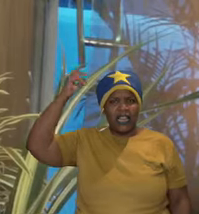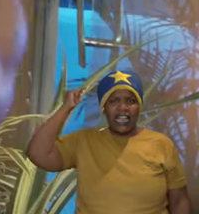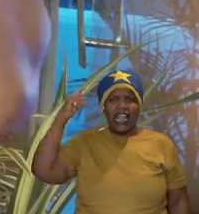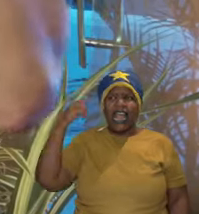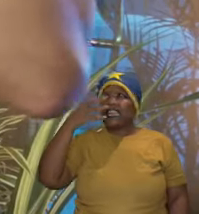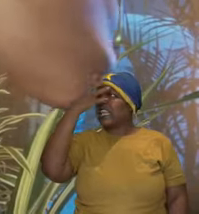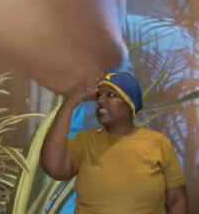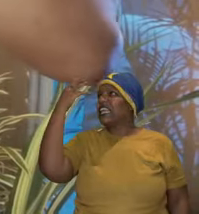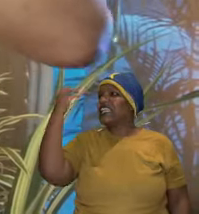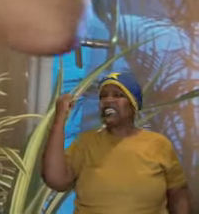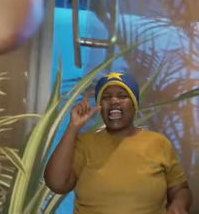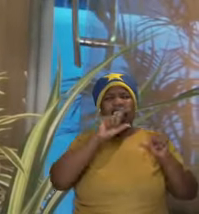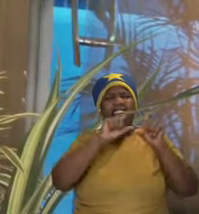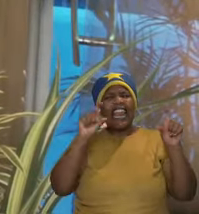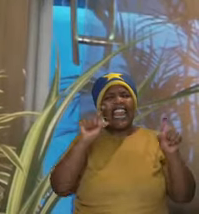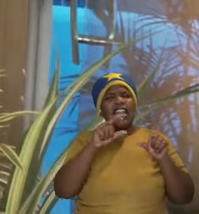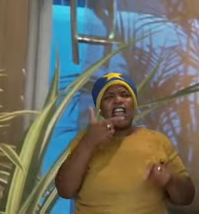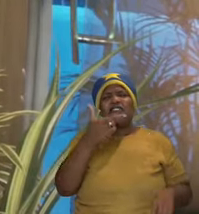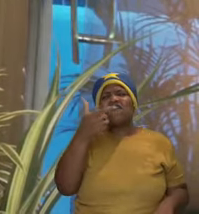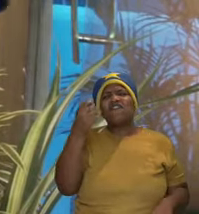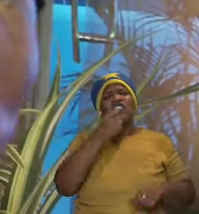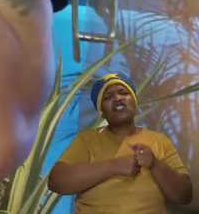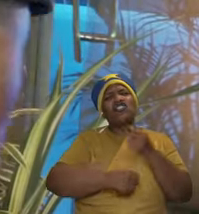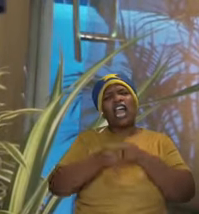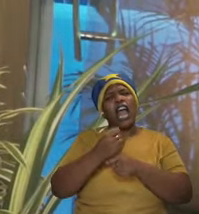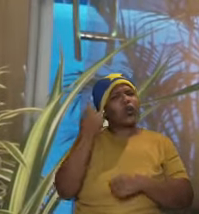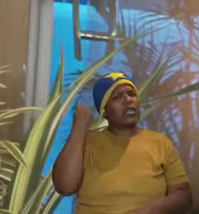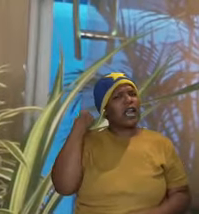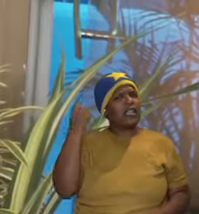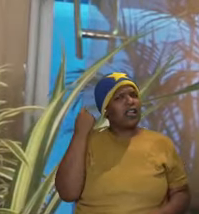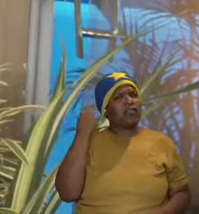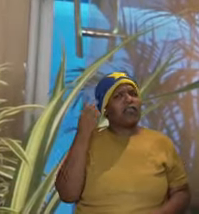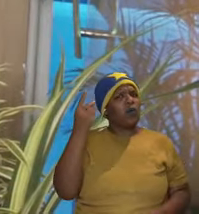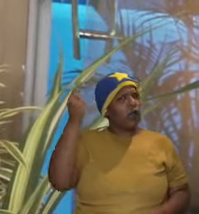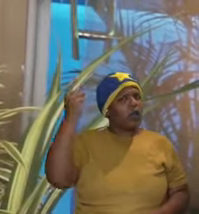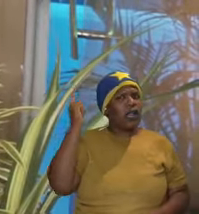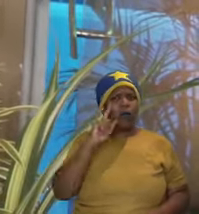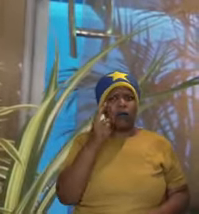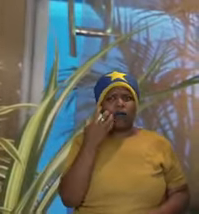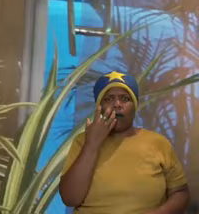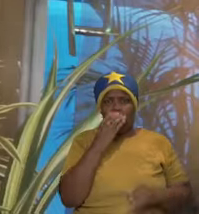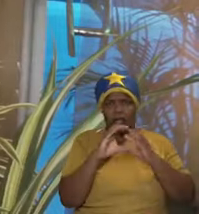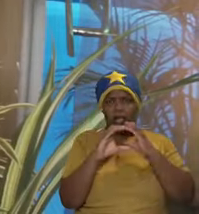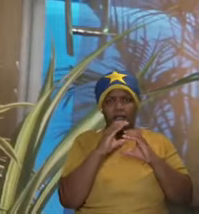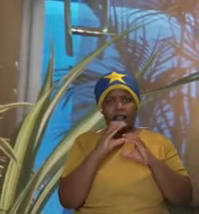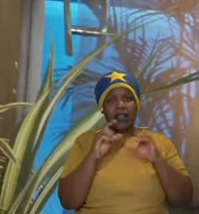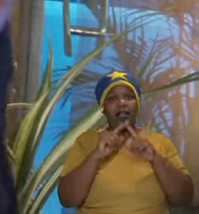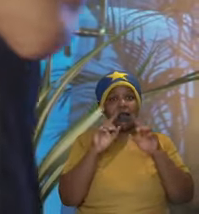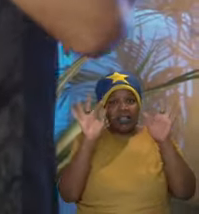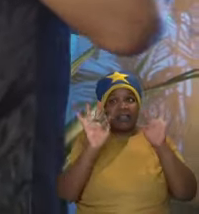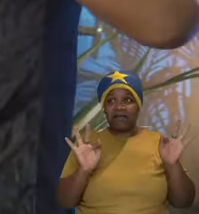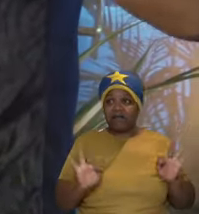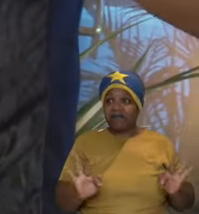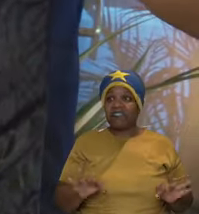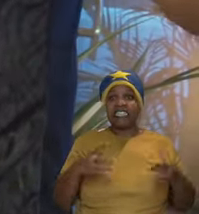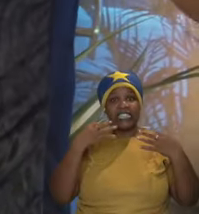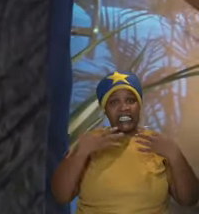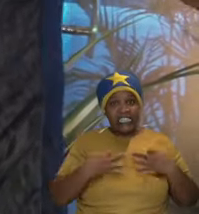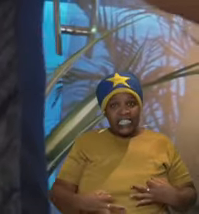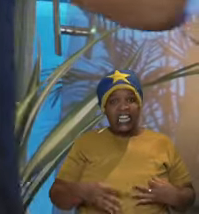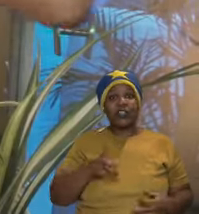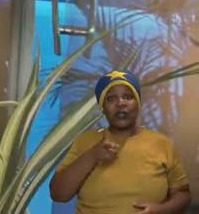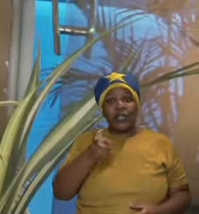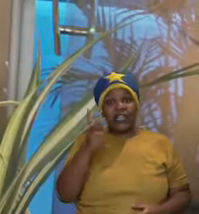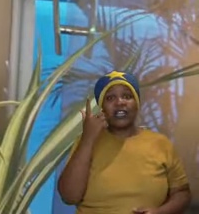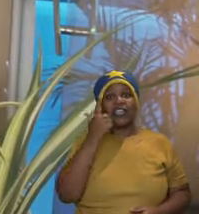as letras, porque... Faz muito tempo, é música tempo, de 20 né? anos atrás, mano. É. Tem muito tempo que a gente não canta. Mas, pô, feliz deu tudo certo. Todo mundo conseguiu cantar